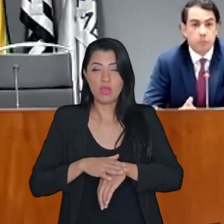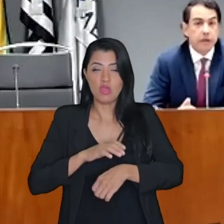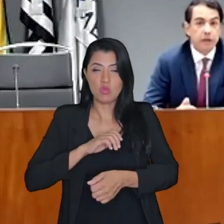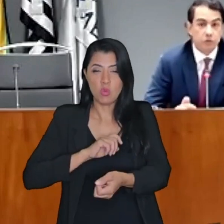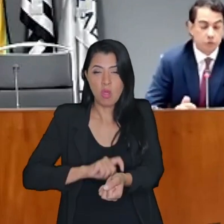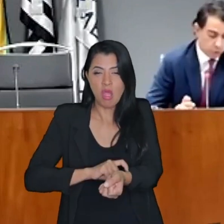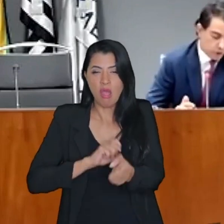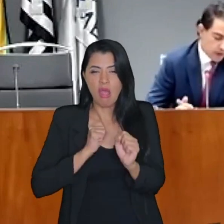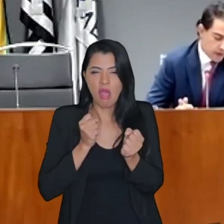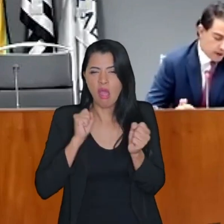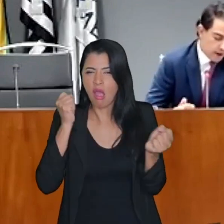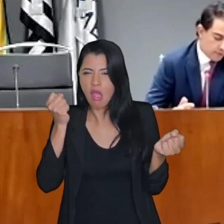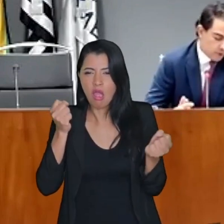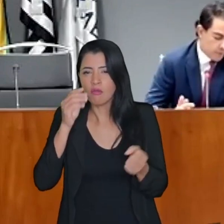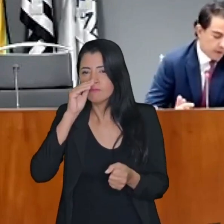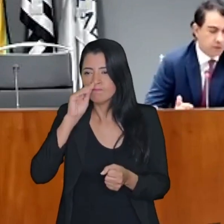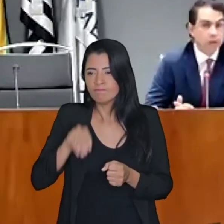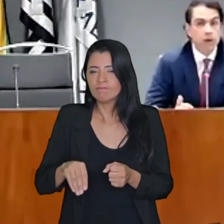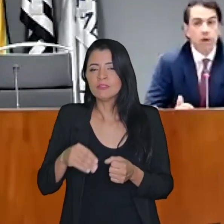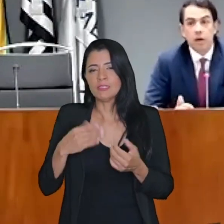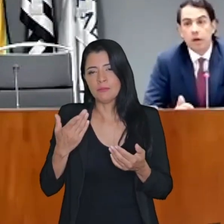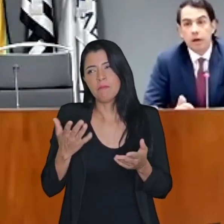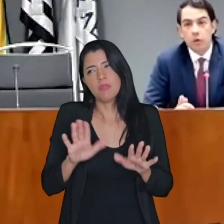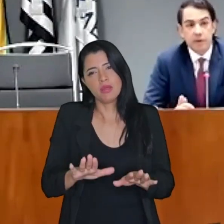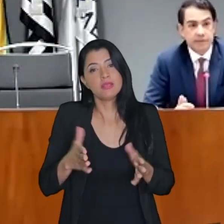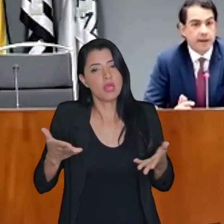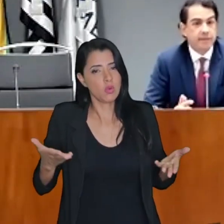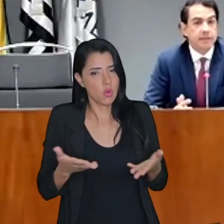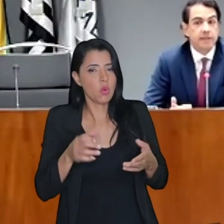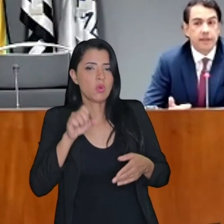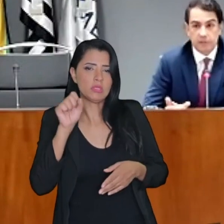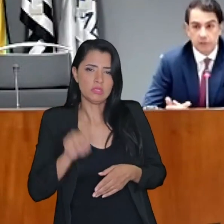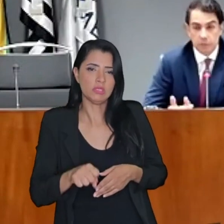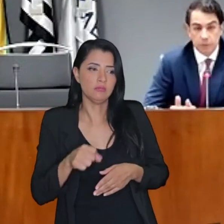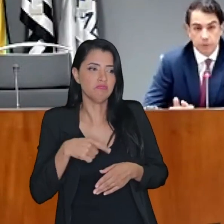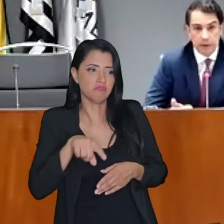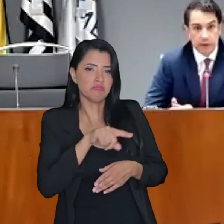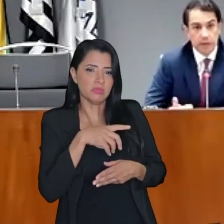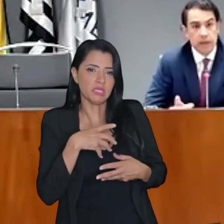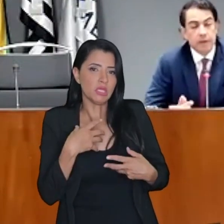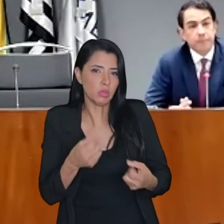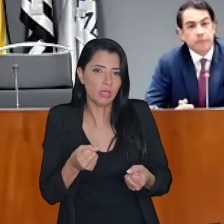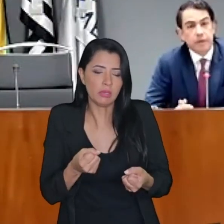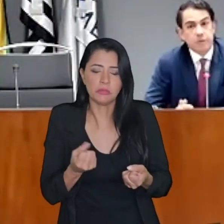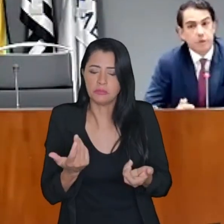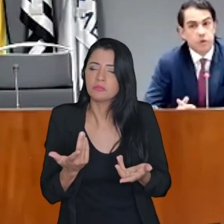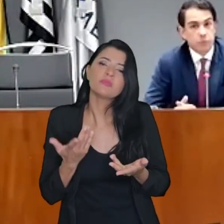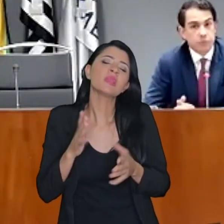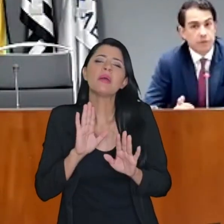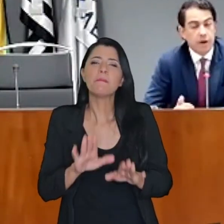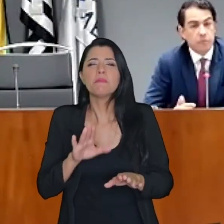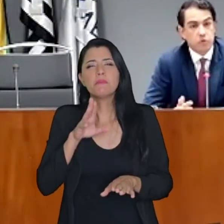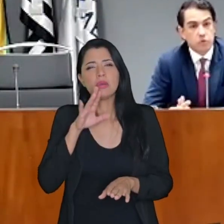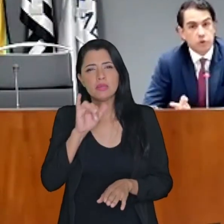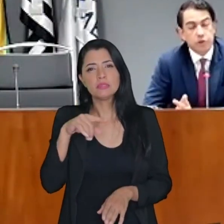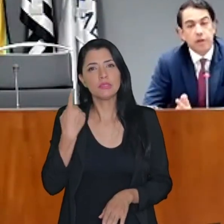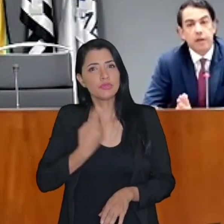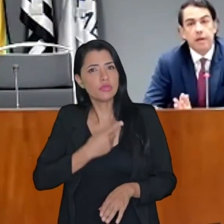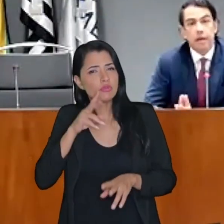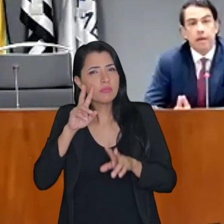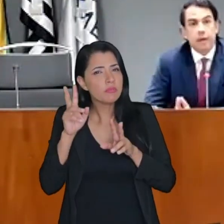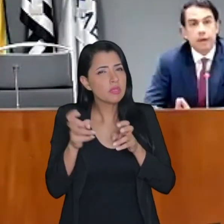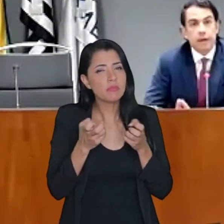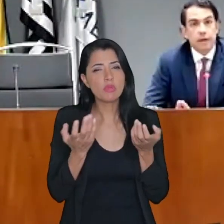raiva, desprezo, eu diria, né? E, finalmente, uma certa aceitação. O fato é que, se nós observarmos